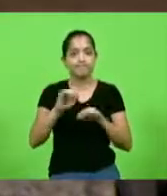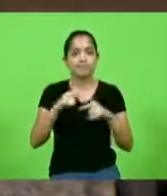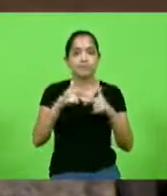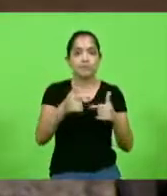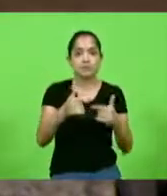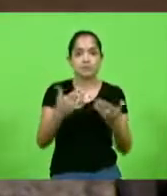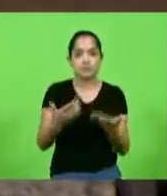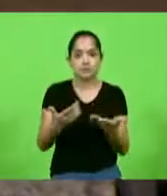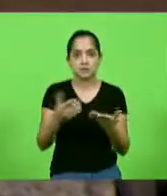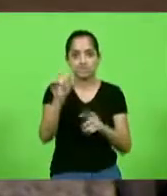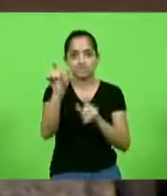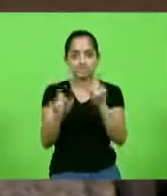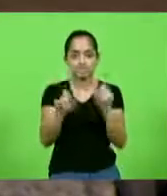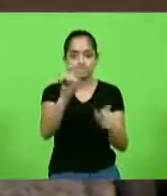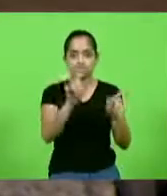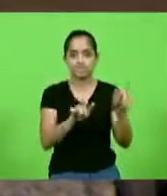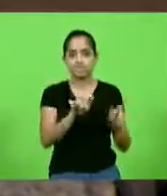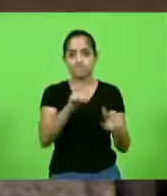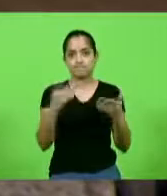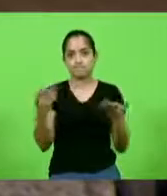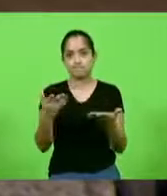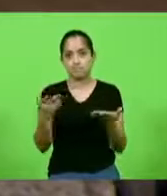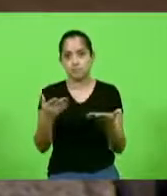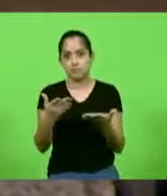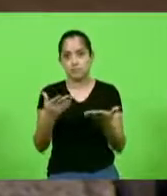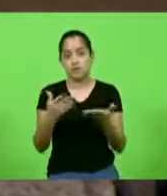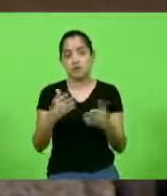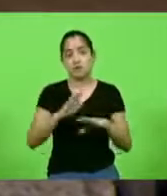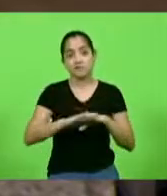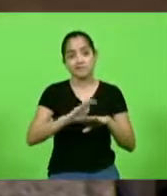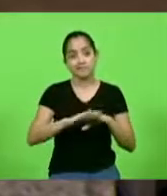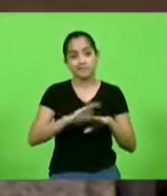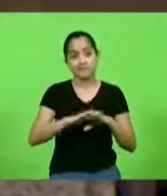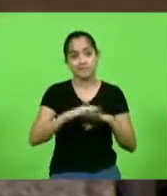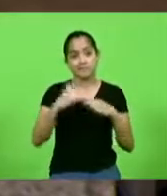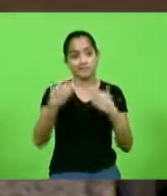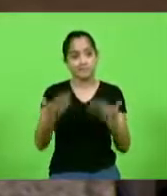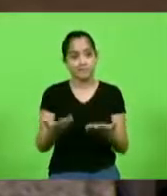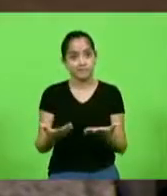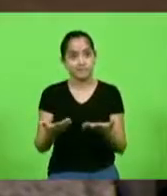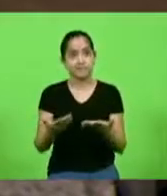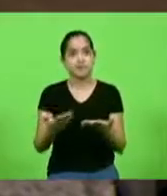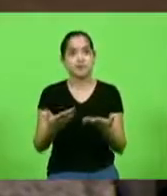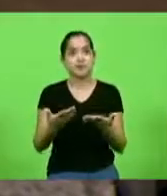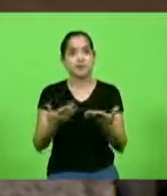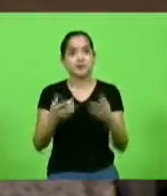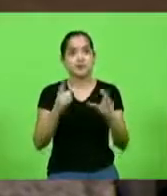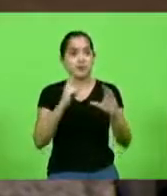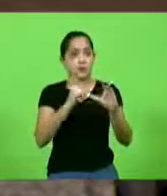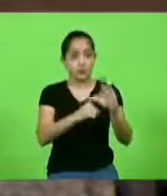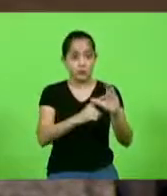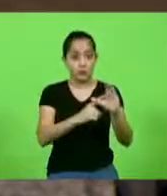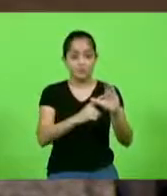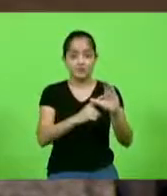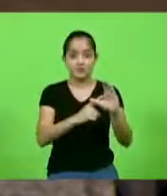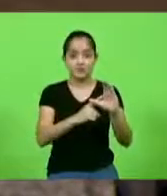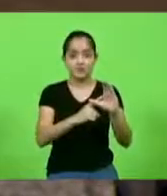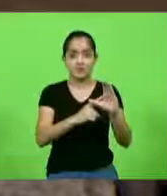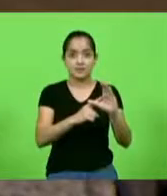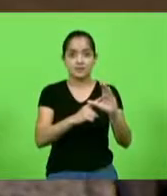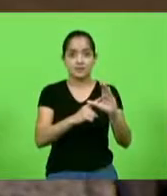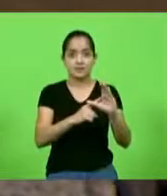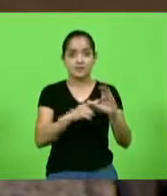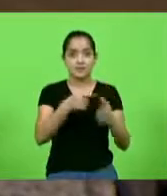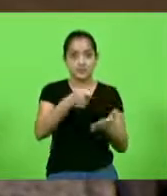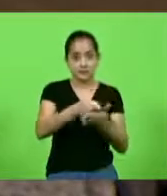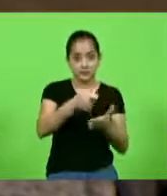dos indivíduos. Nós estamos aqui tomando uma atitude soviética, uma atitude comunista, uma atitude de intervir